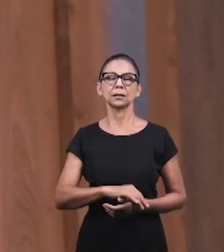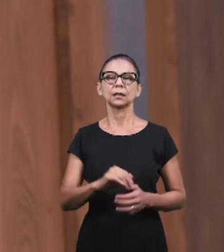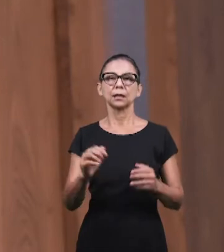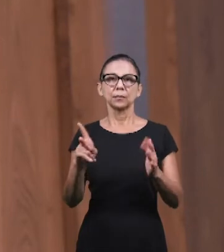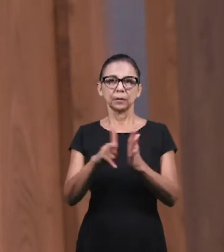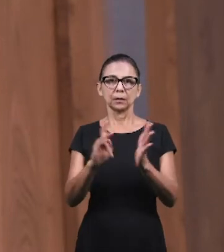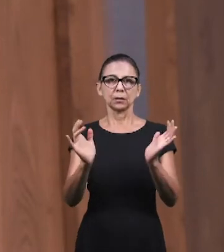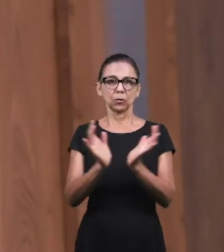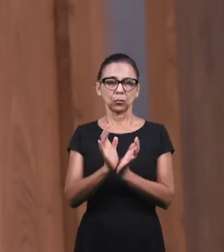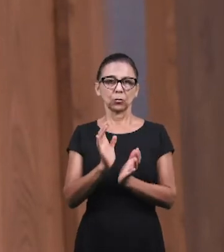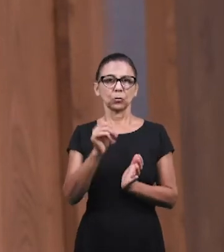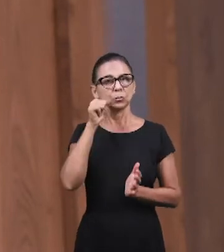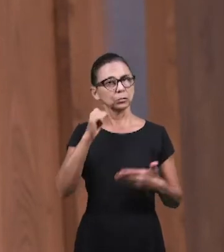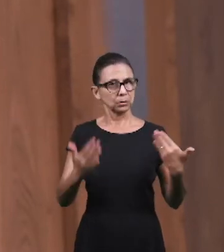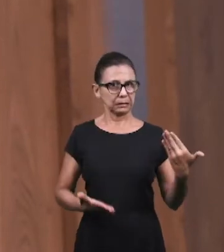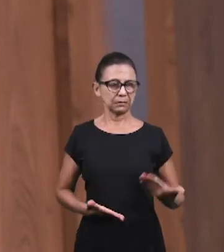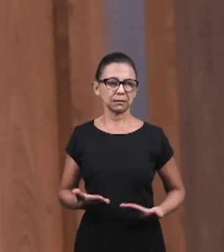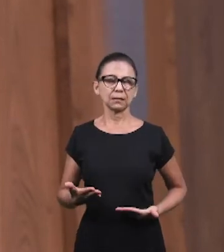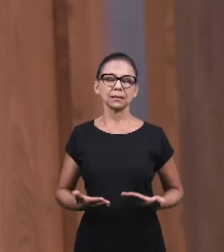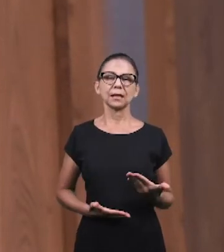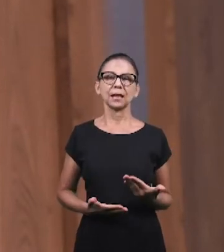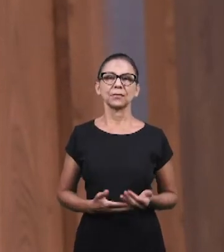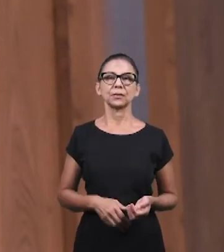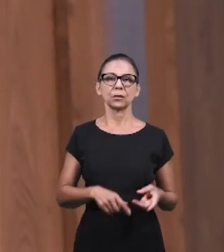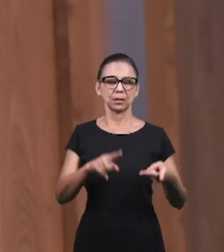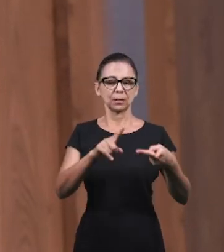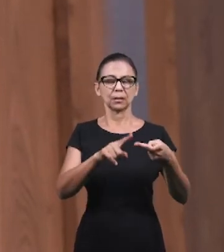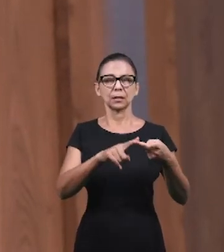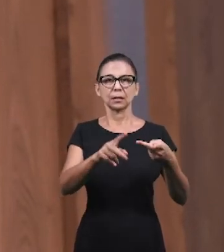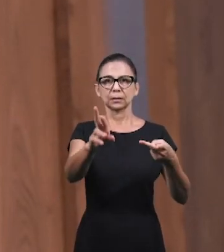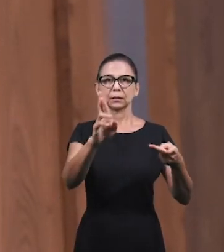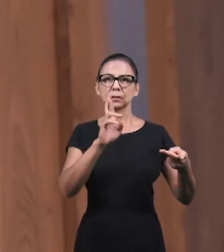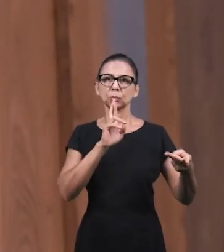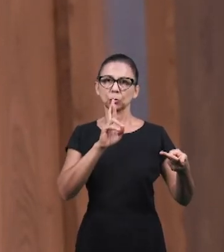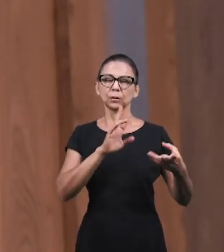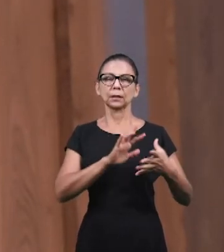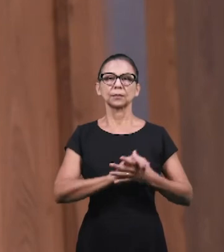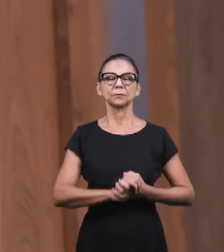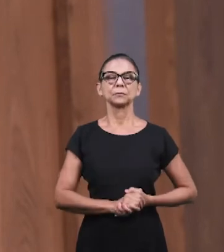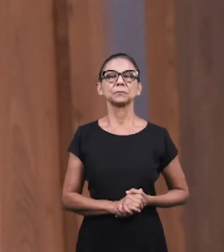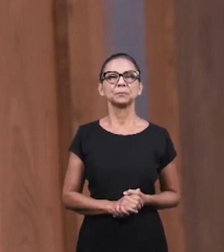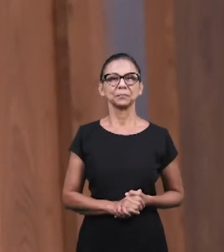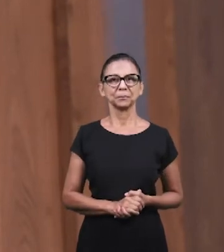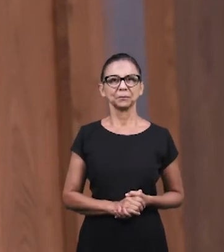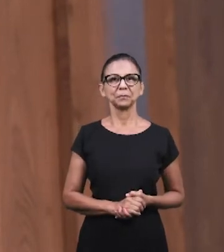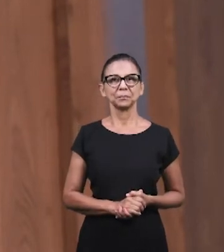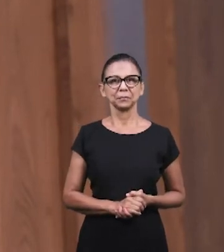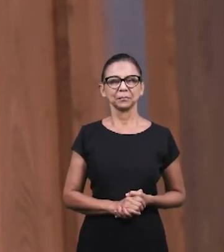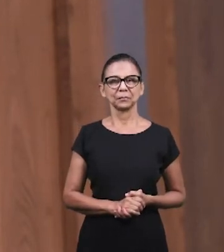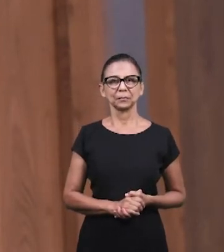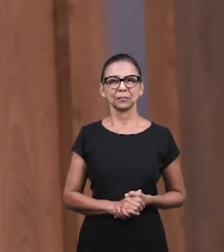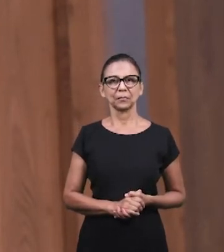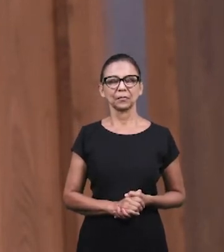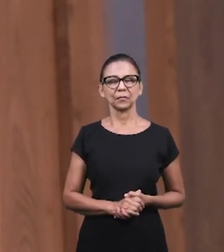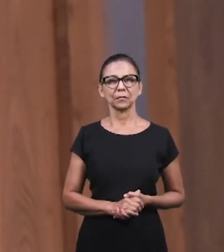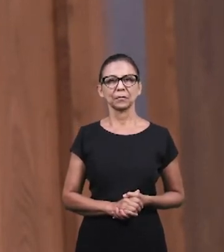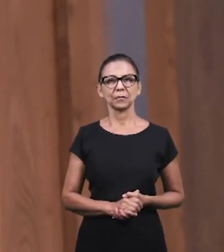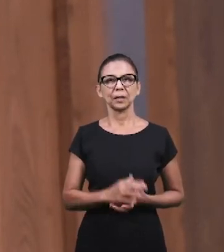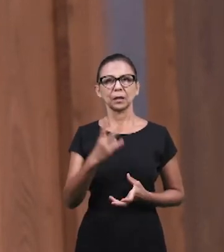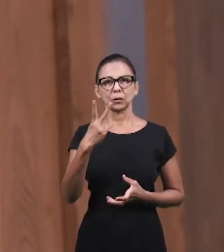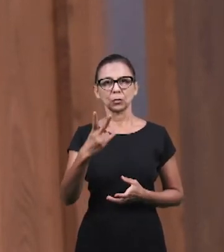de Porto. E ela vai dar uma segunda resposta a esta nossa pergunta chamada 2A.